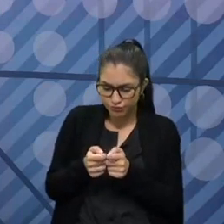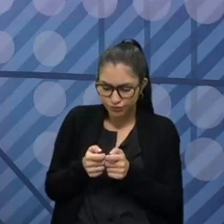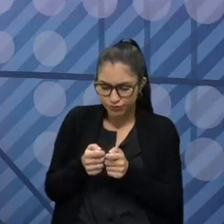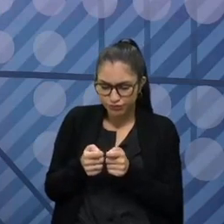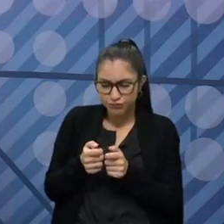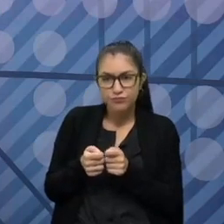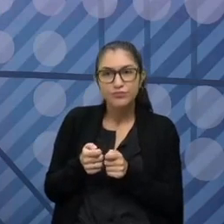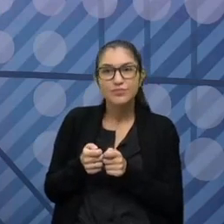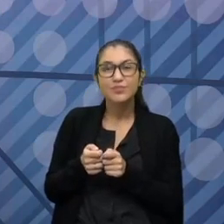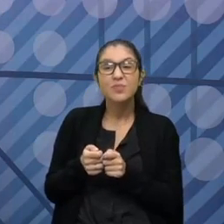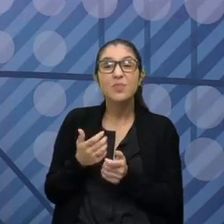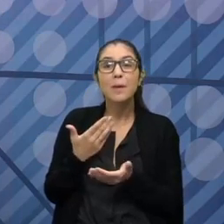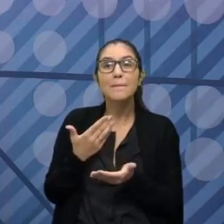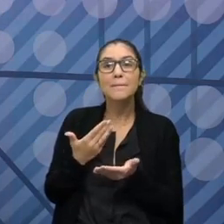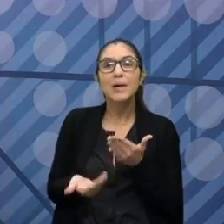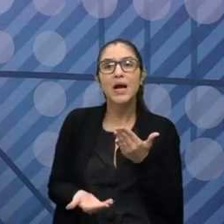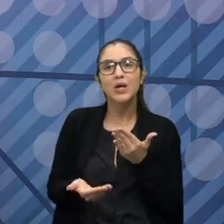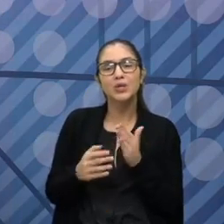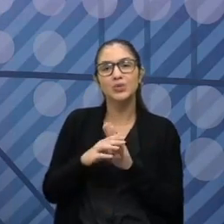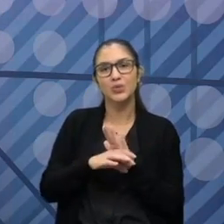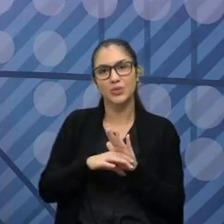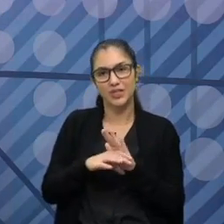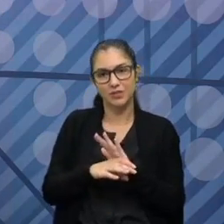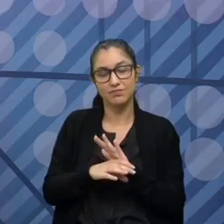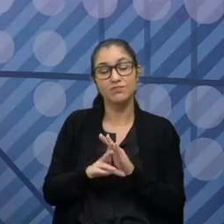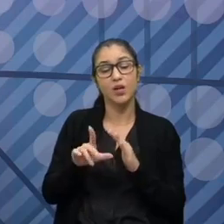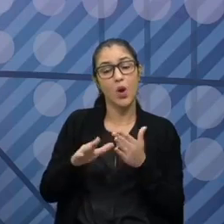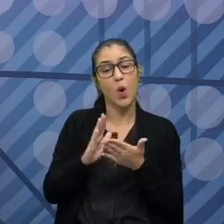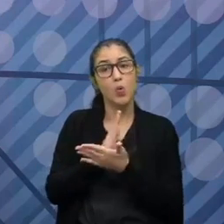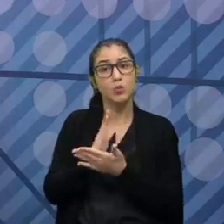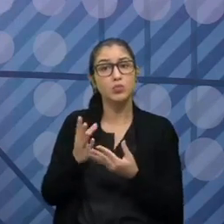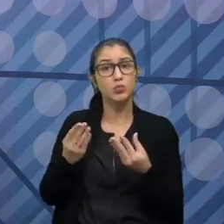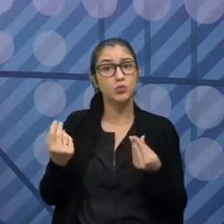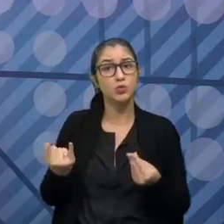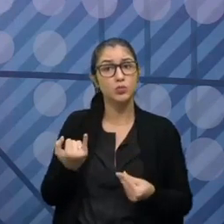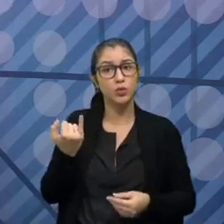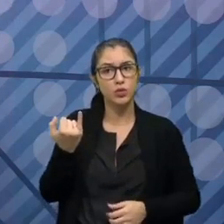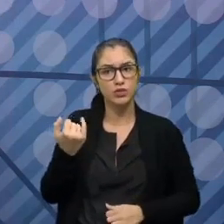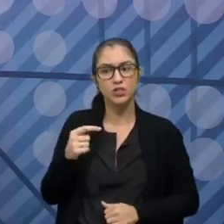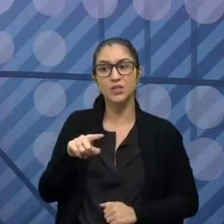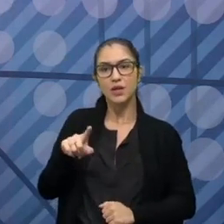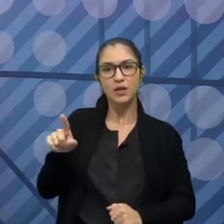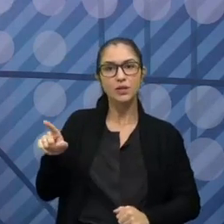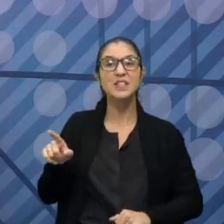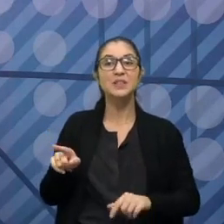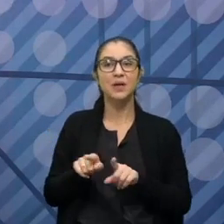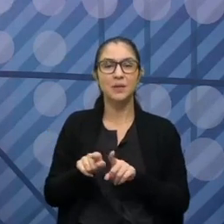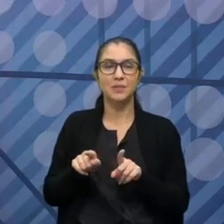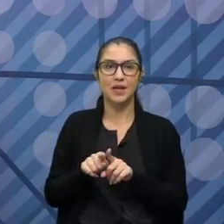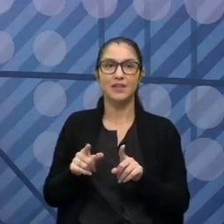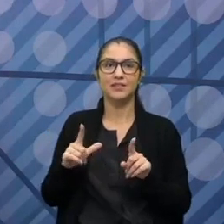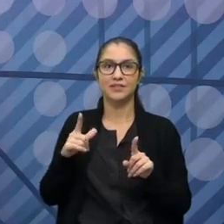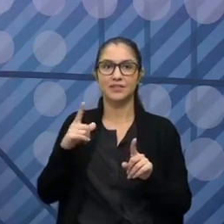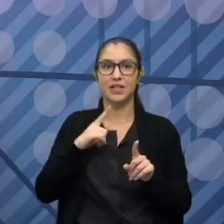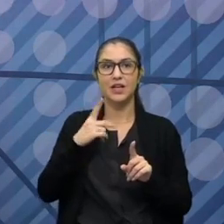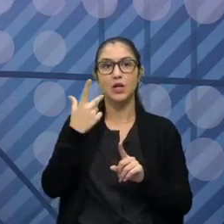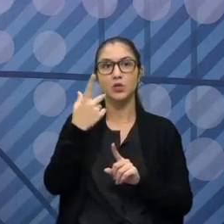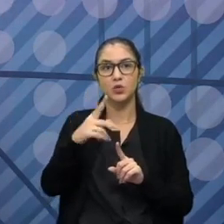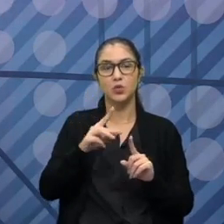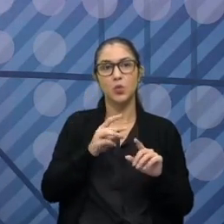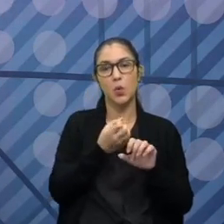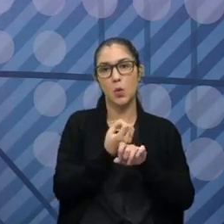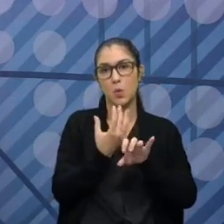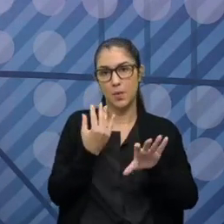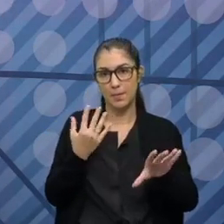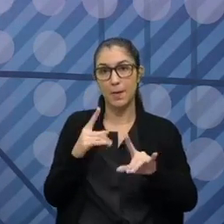tempo inteiro e perde esses conceitos. São alguns conceitos bem importantes, eles estão também mencionados na sua web aula,